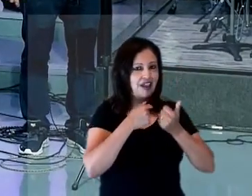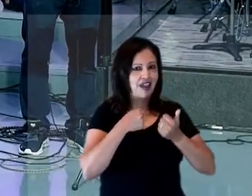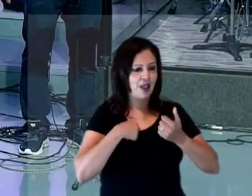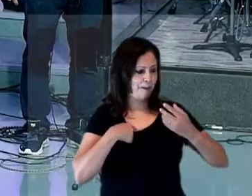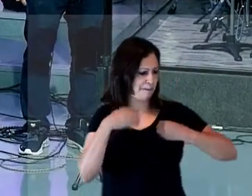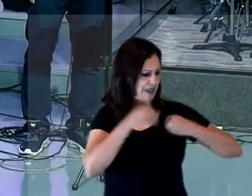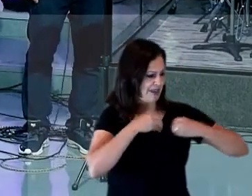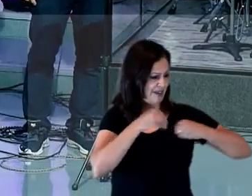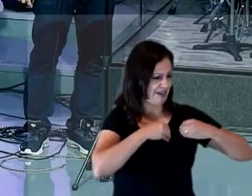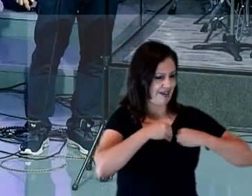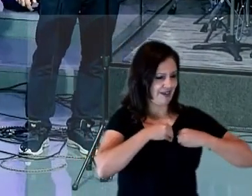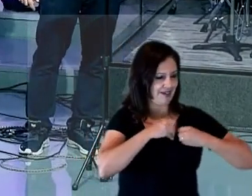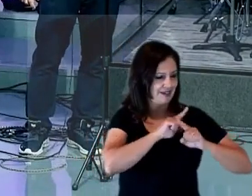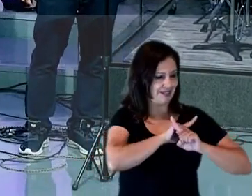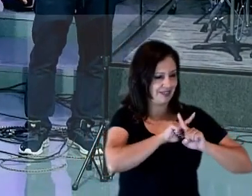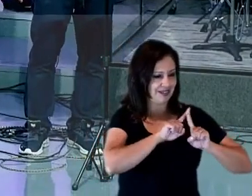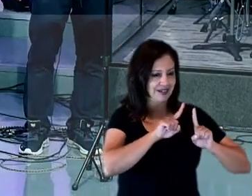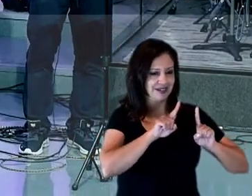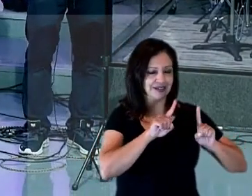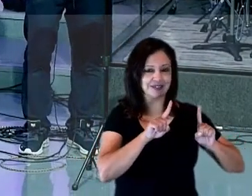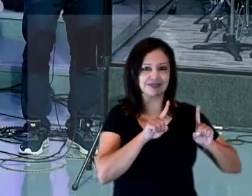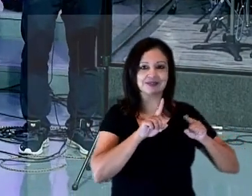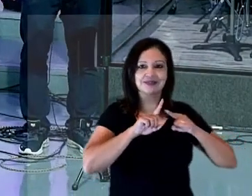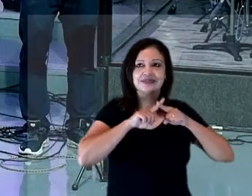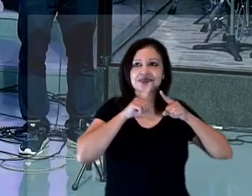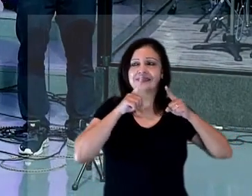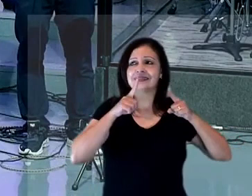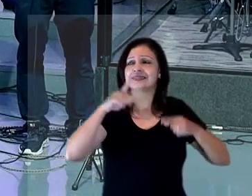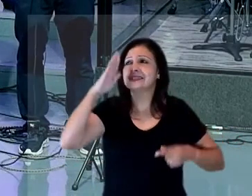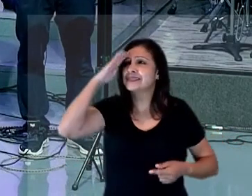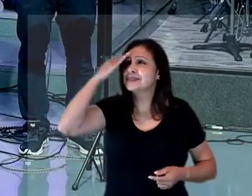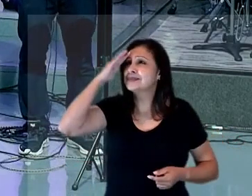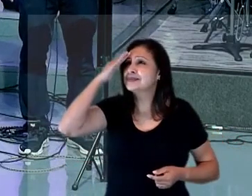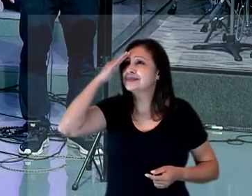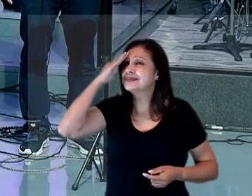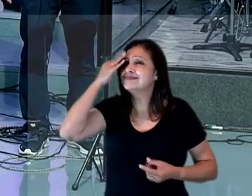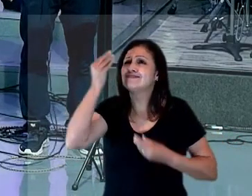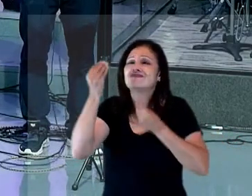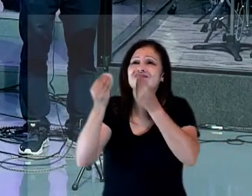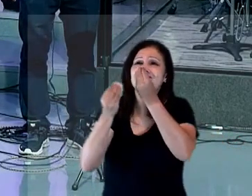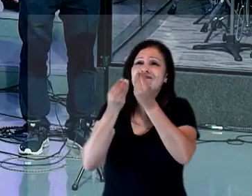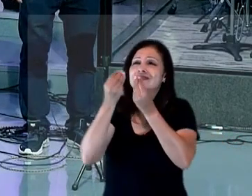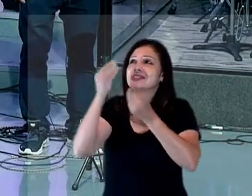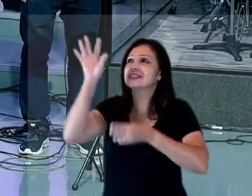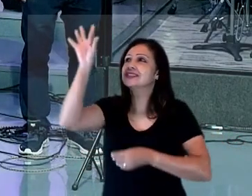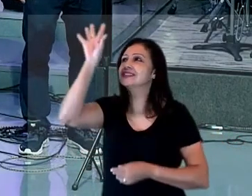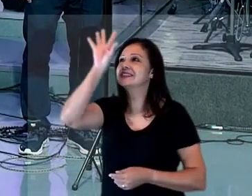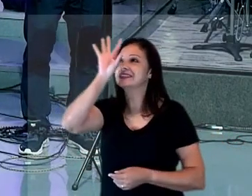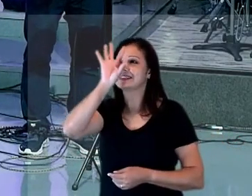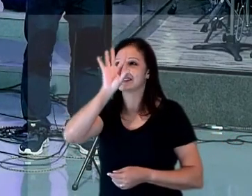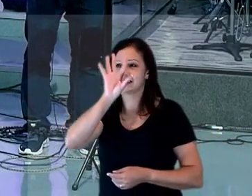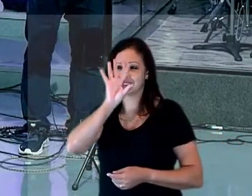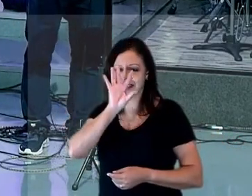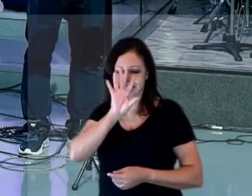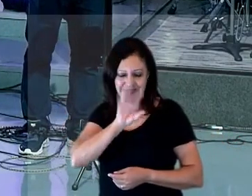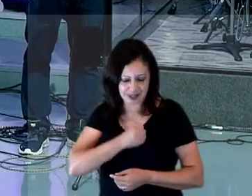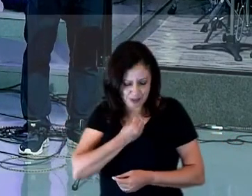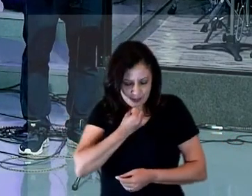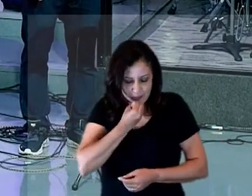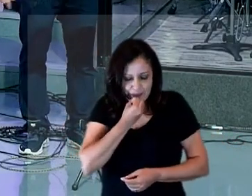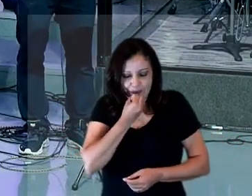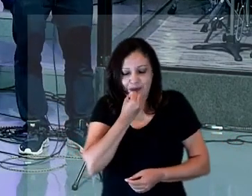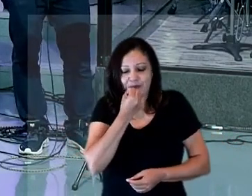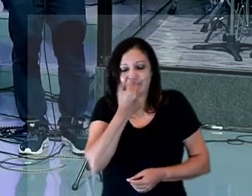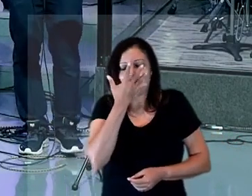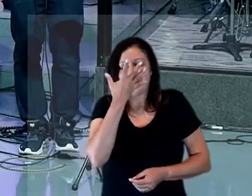não compreendo tamanha bondade que está sobre mim. Eu desconheço um